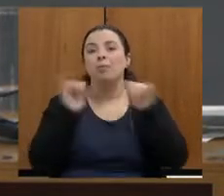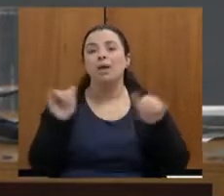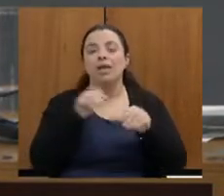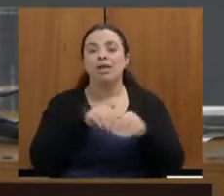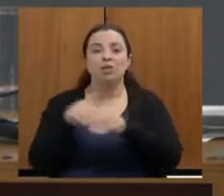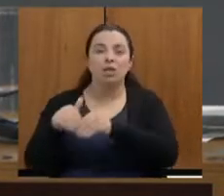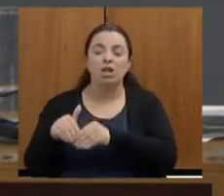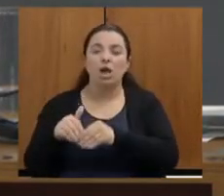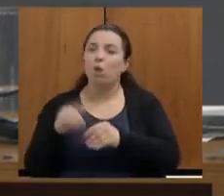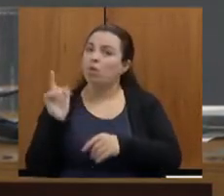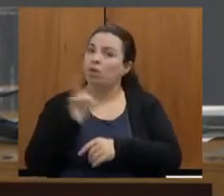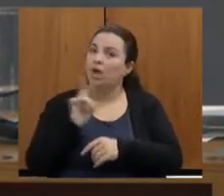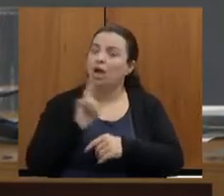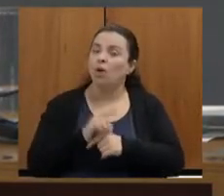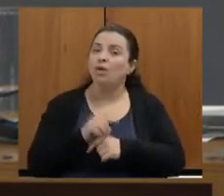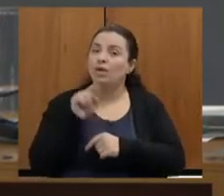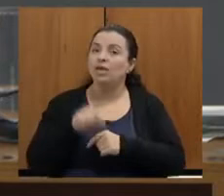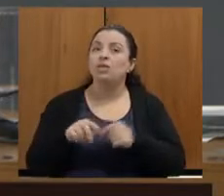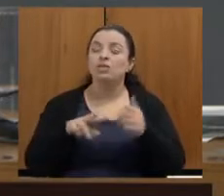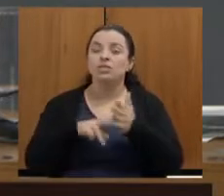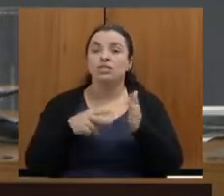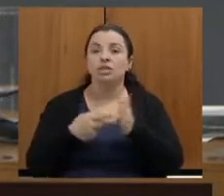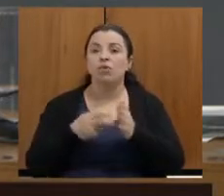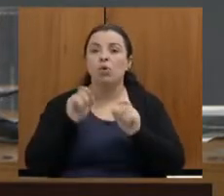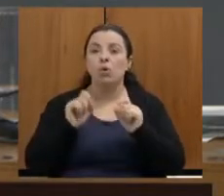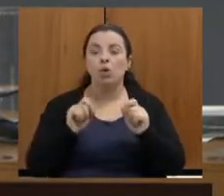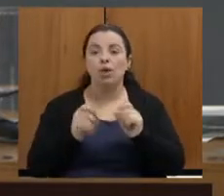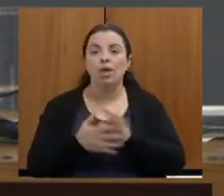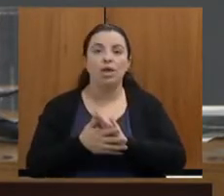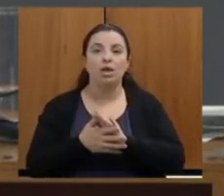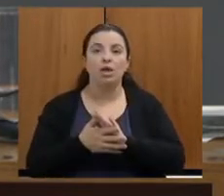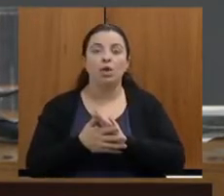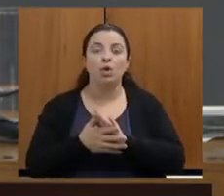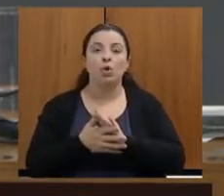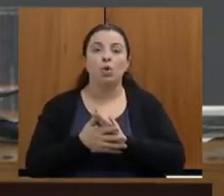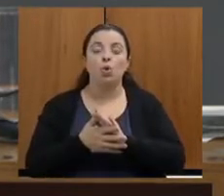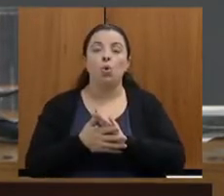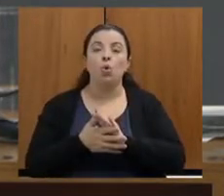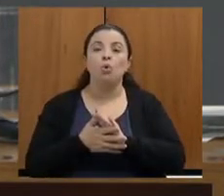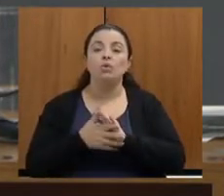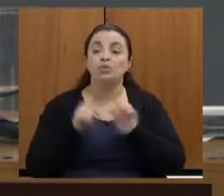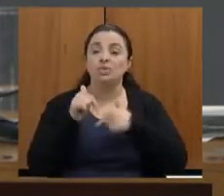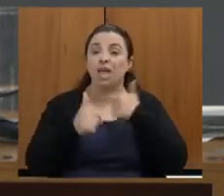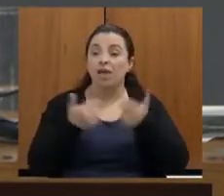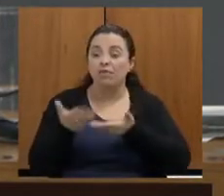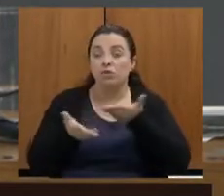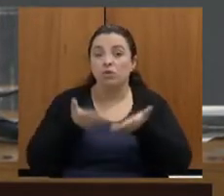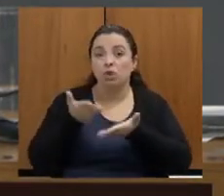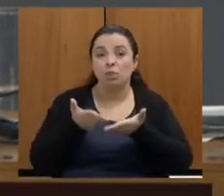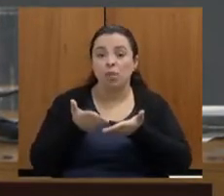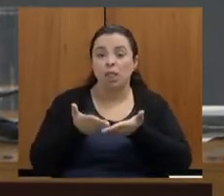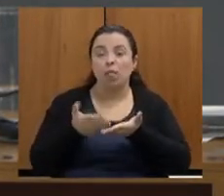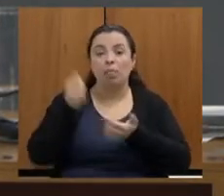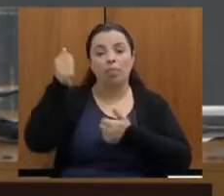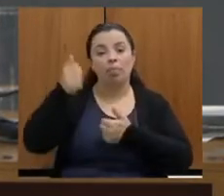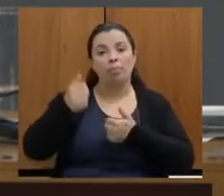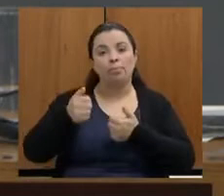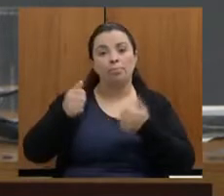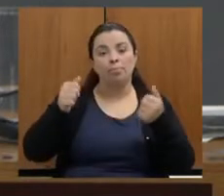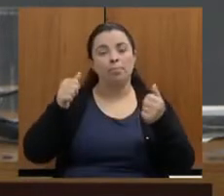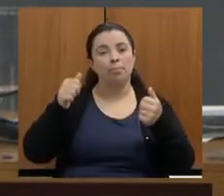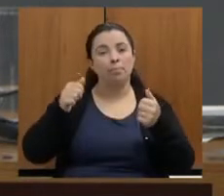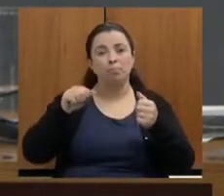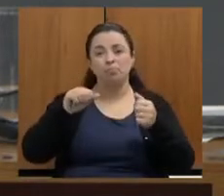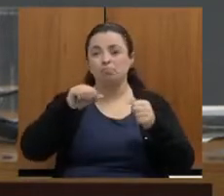jeito nenhum e o significaria prevaricação do serviço que o servidor público tem que